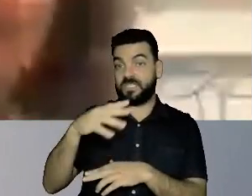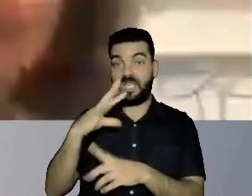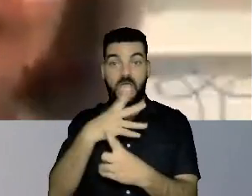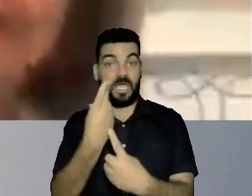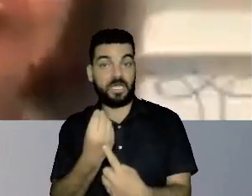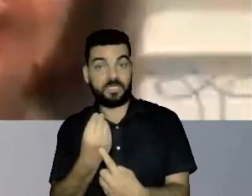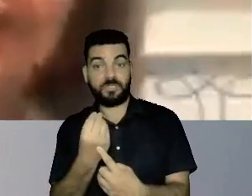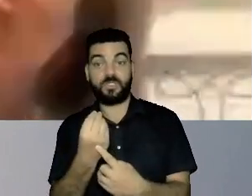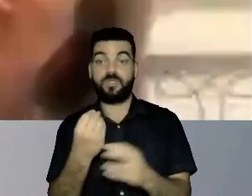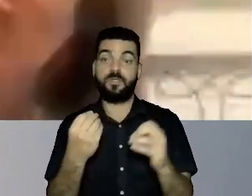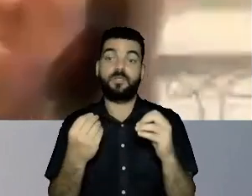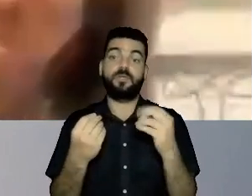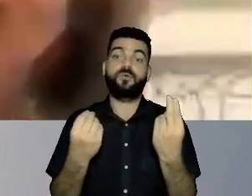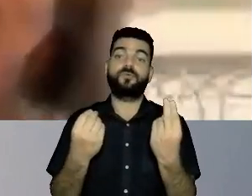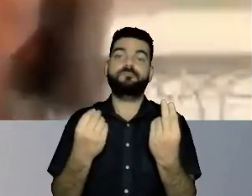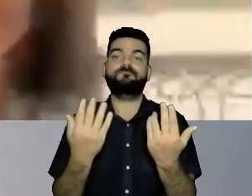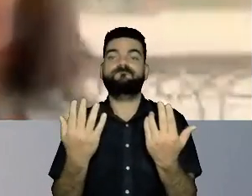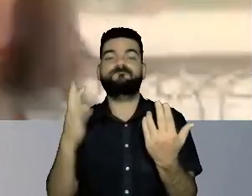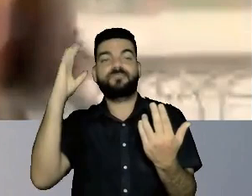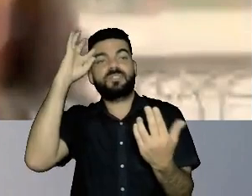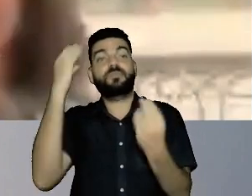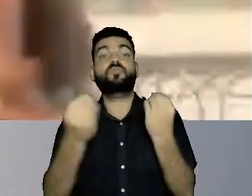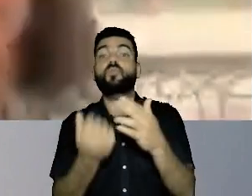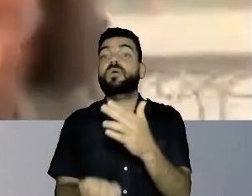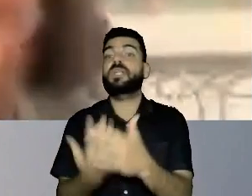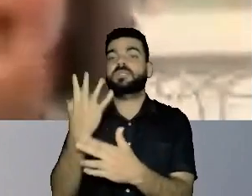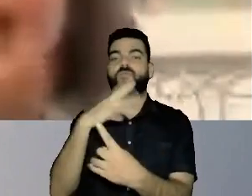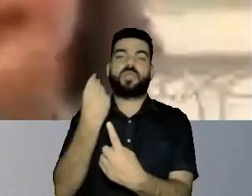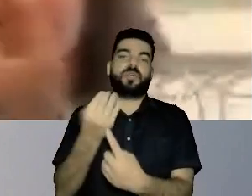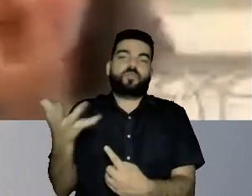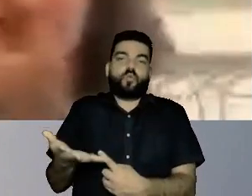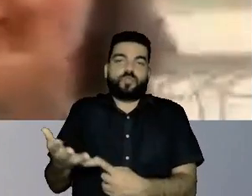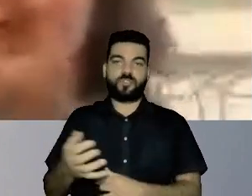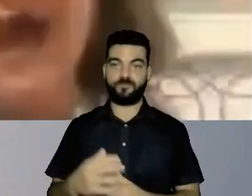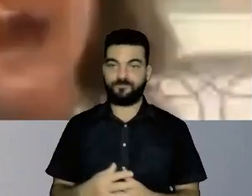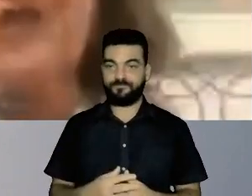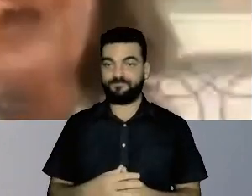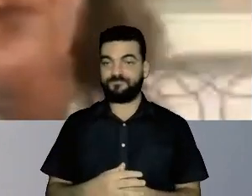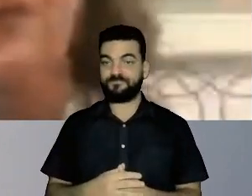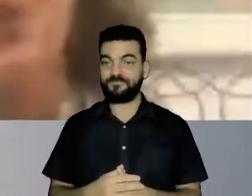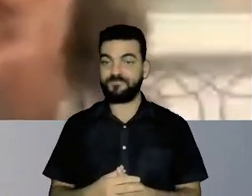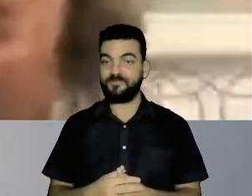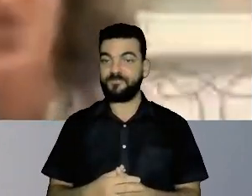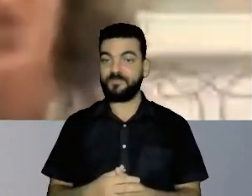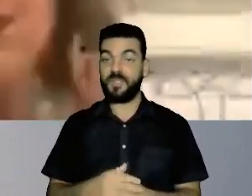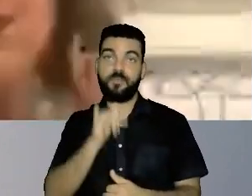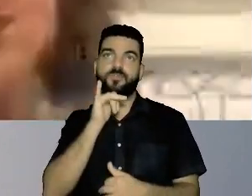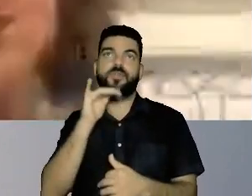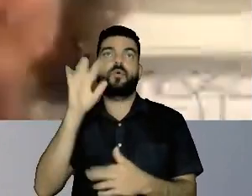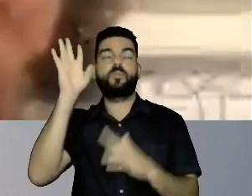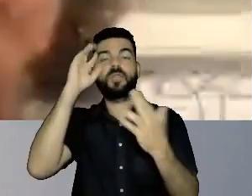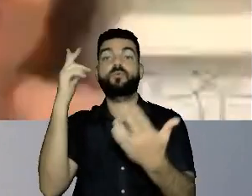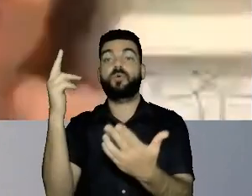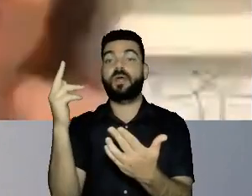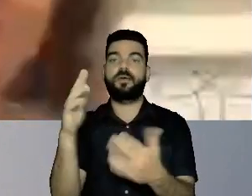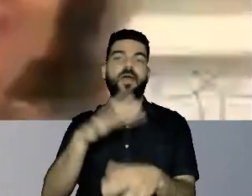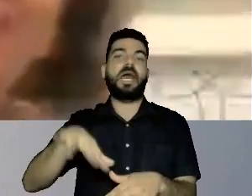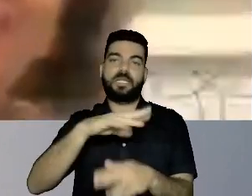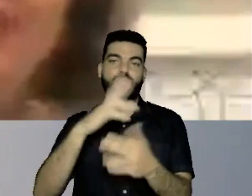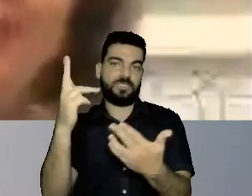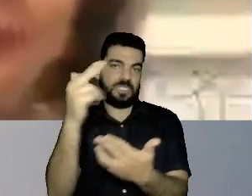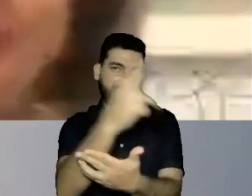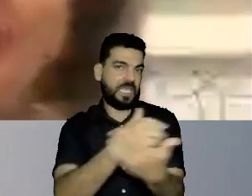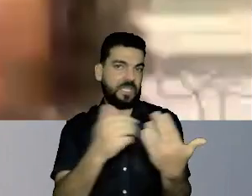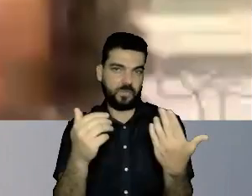pode dizer que ficou no tempo ou que não afeta as novas artes e as novas